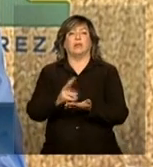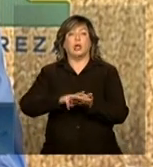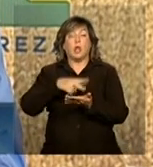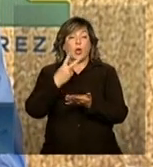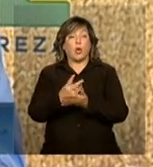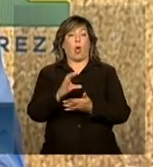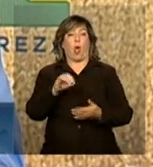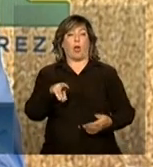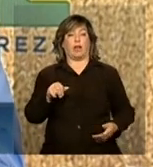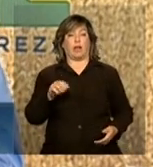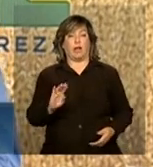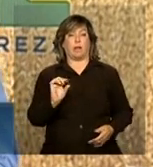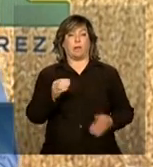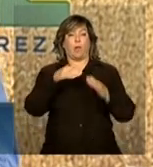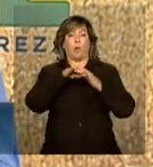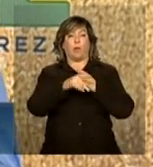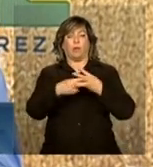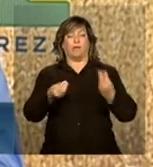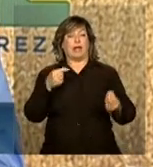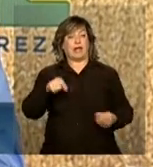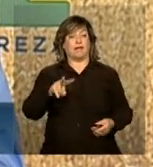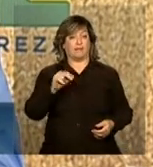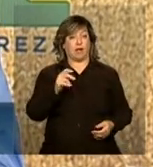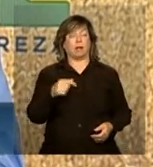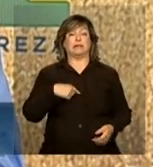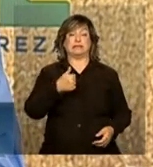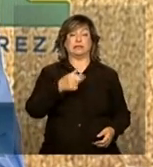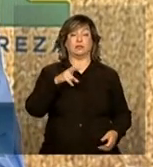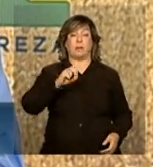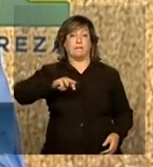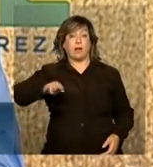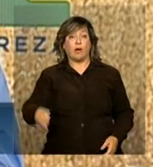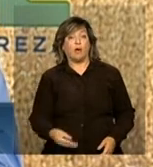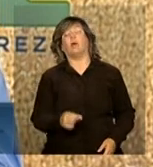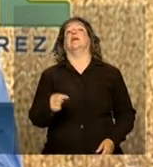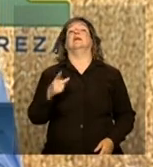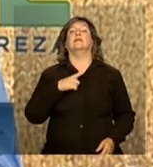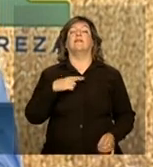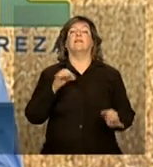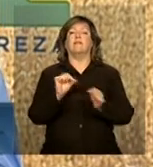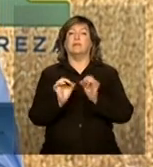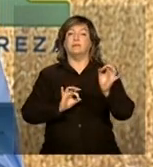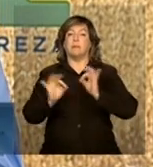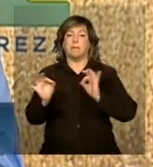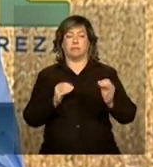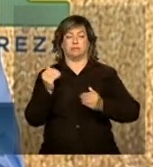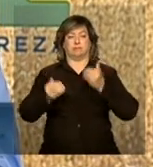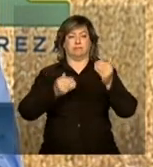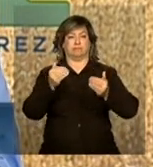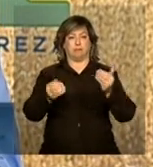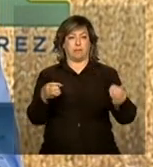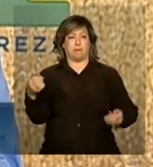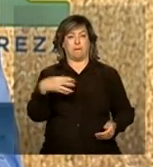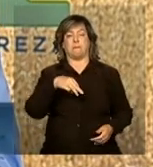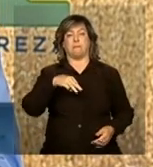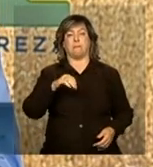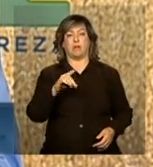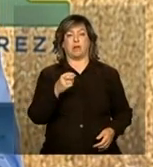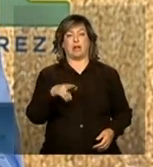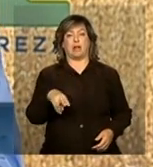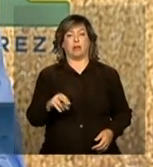Conab. Deste valor, 150 milhões estão sendo empregados na modernização das unidades existentes. Outros